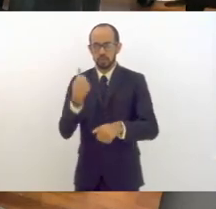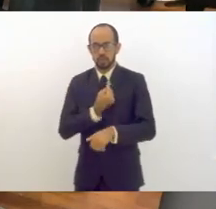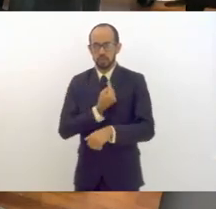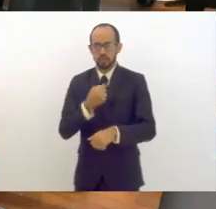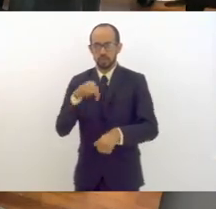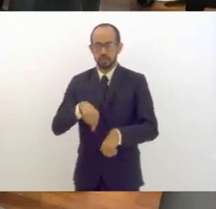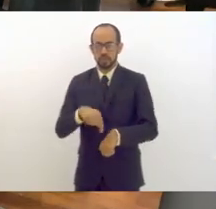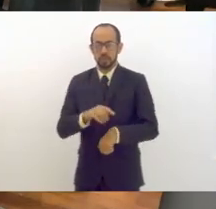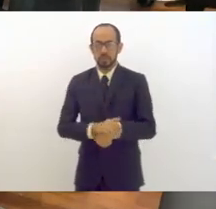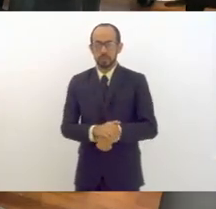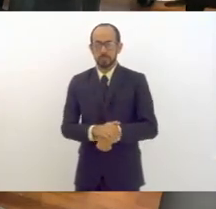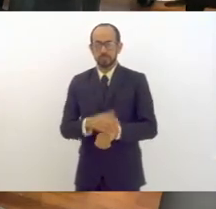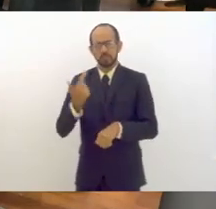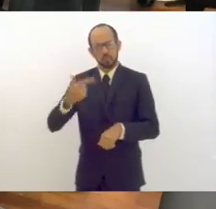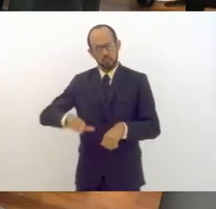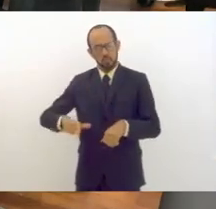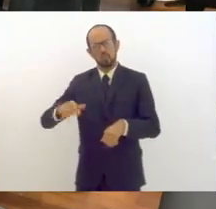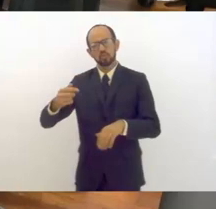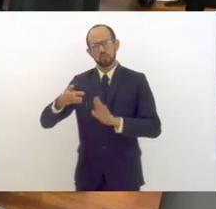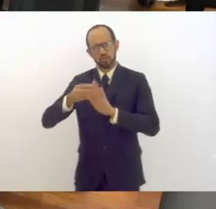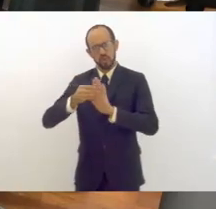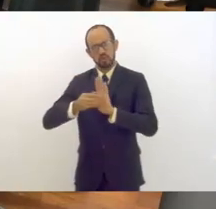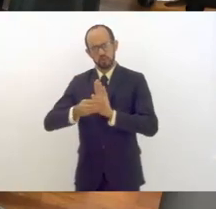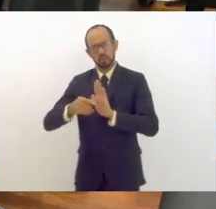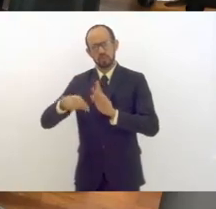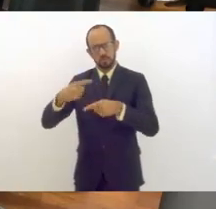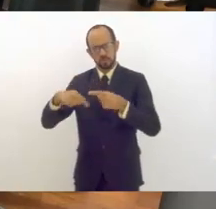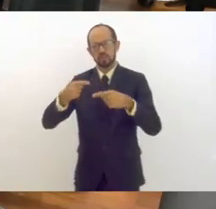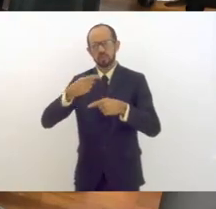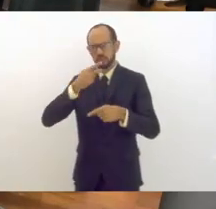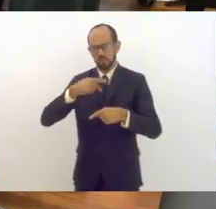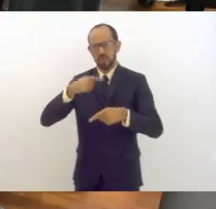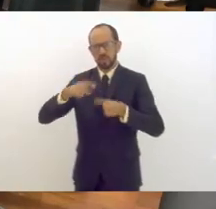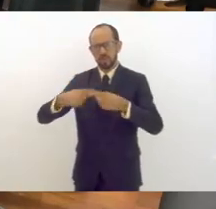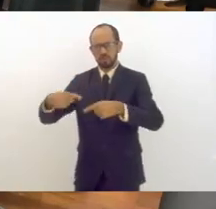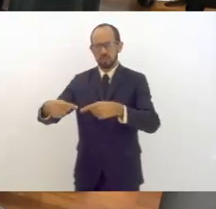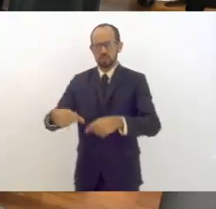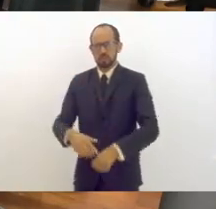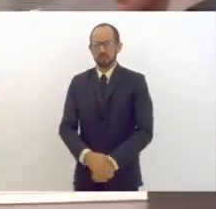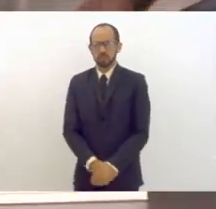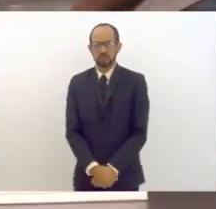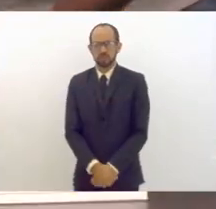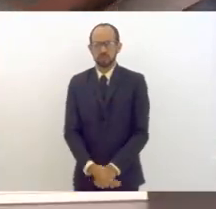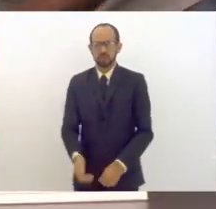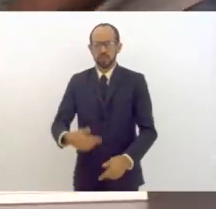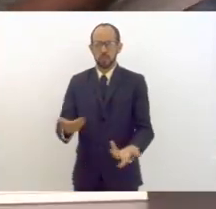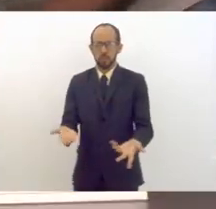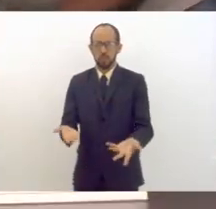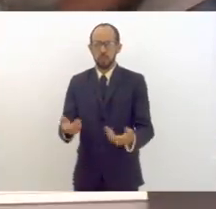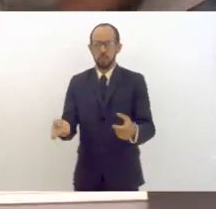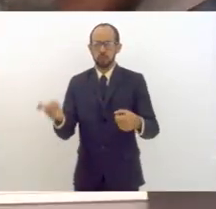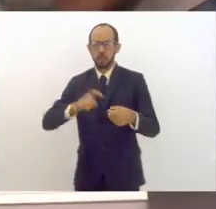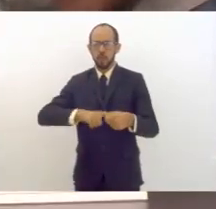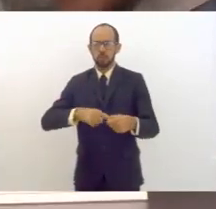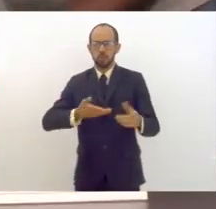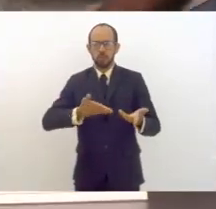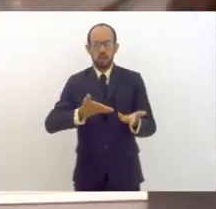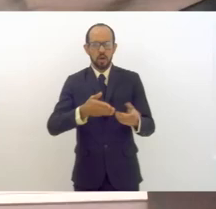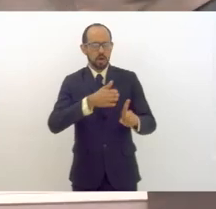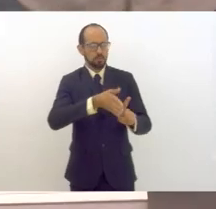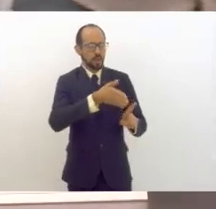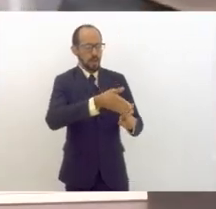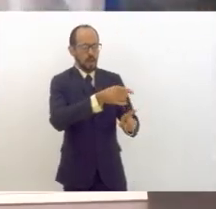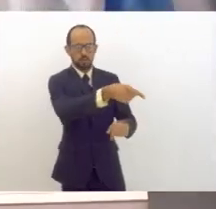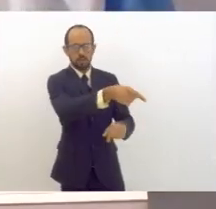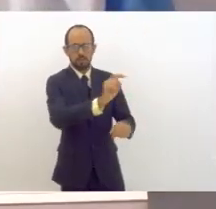E vou fazer aqui os outros registros na sequência da presença, tá bom? Então, recoloco a palavra para a